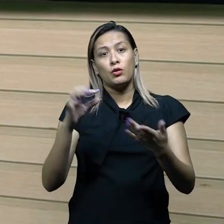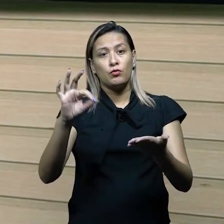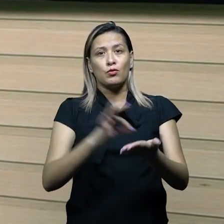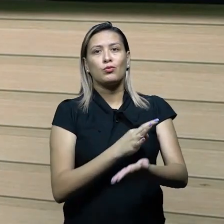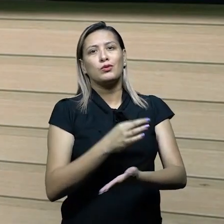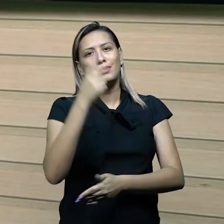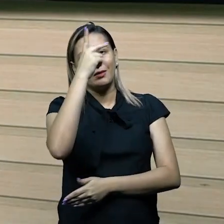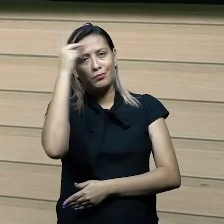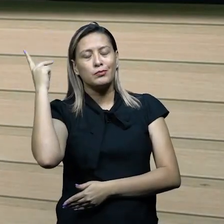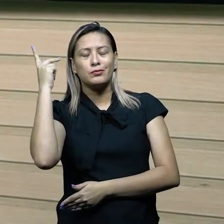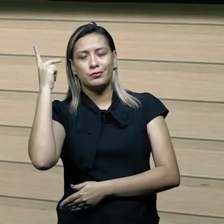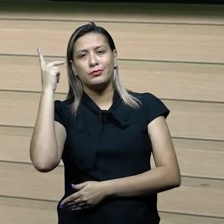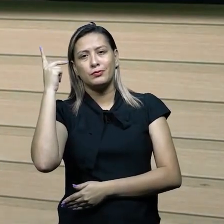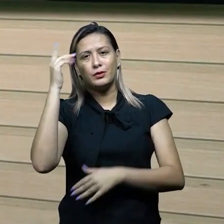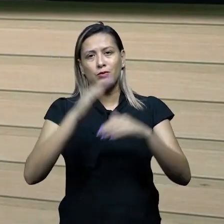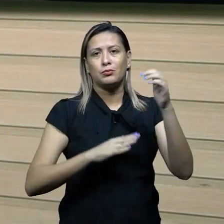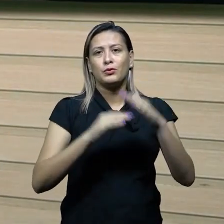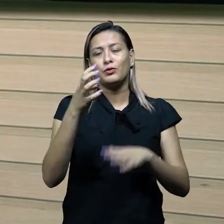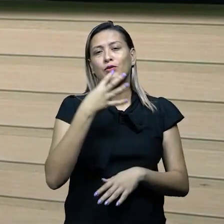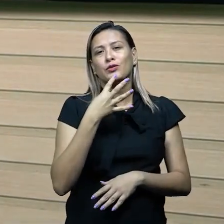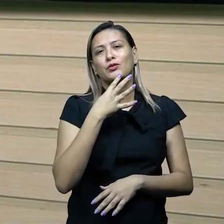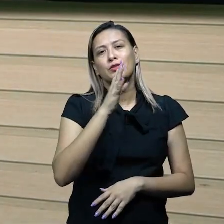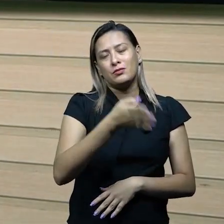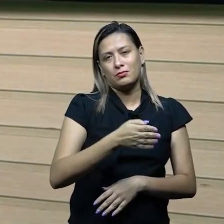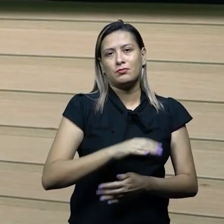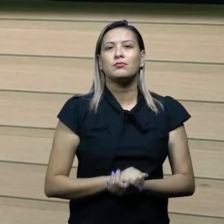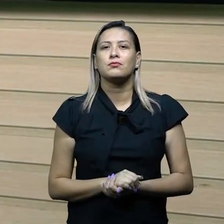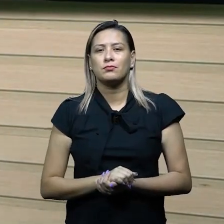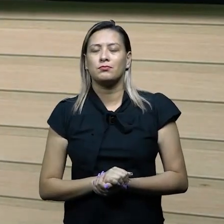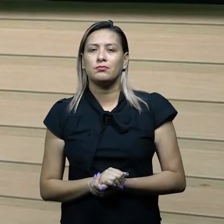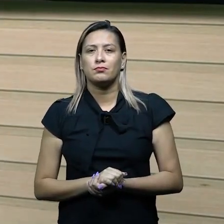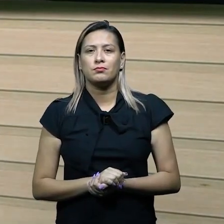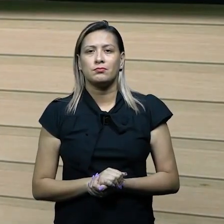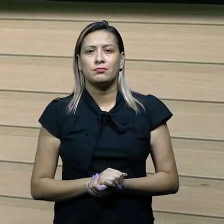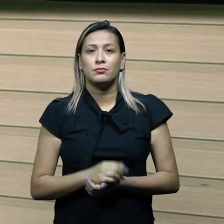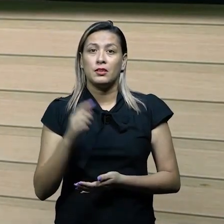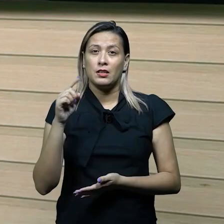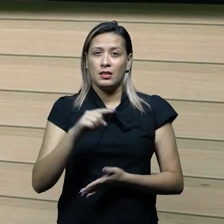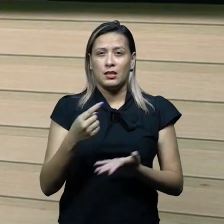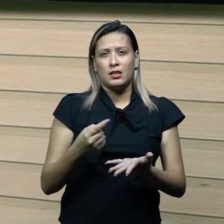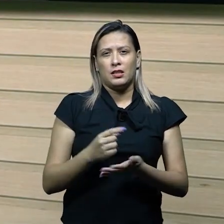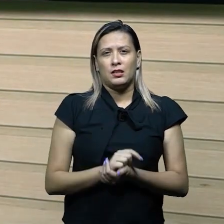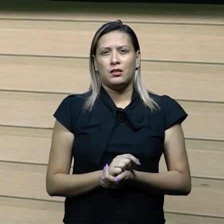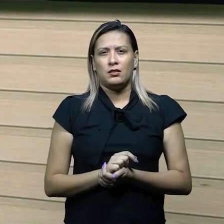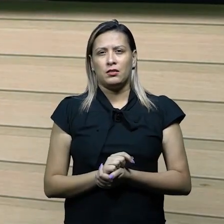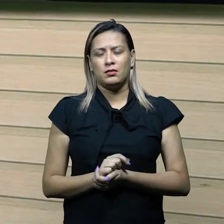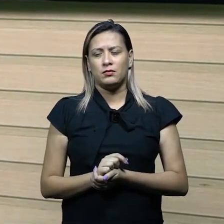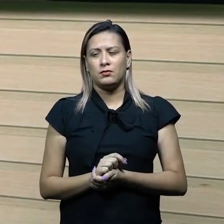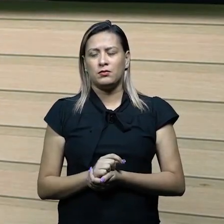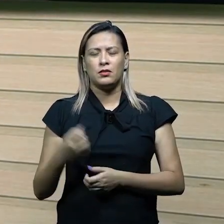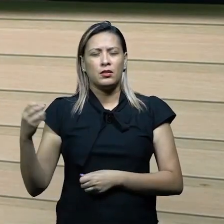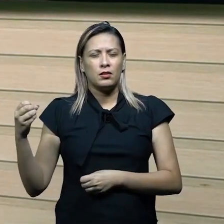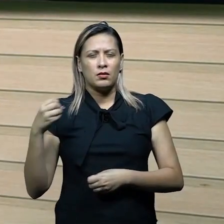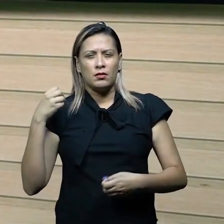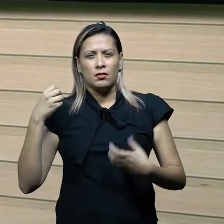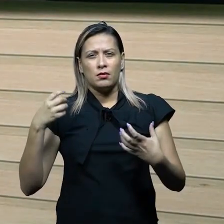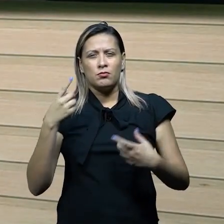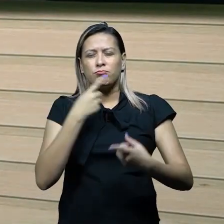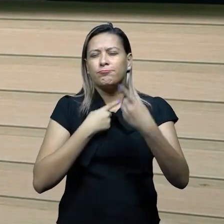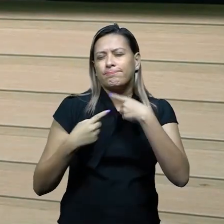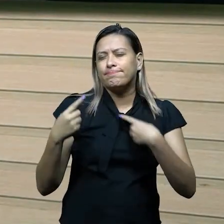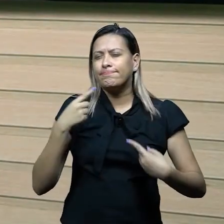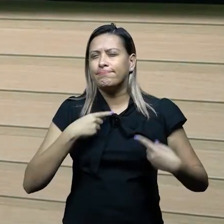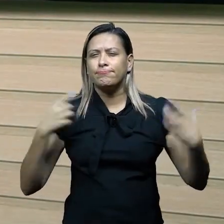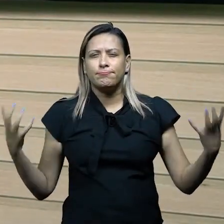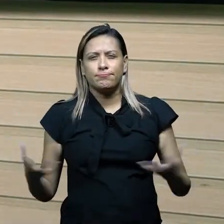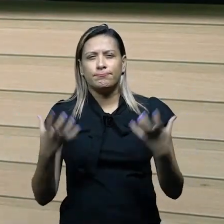conheço. Então, a tendência de eu errar também diminui. Por mais que ele não tenha esse sangue todo novo, mas eu posso trabalhar nele, lapidar, porque eu já